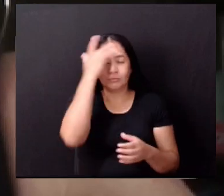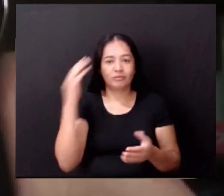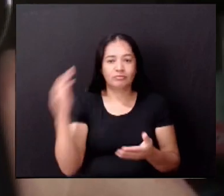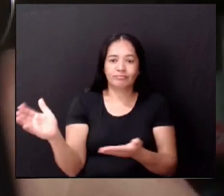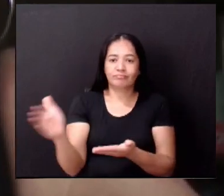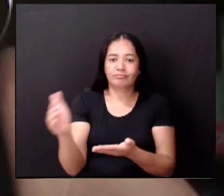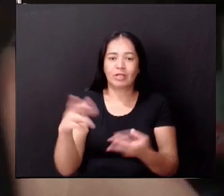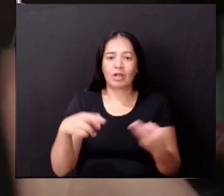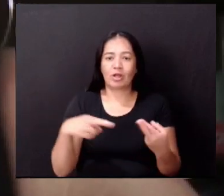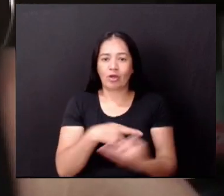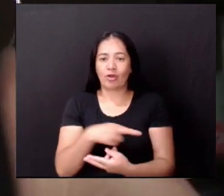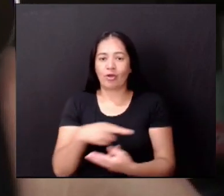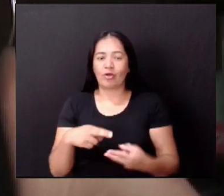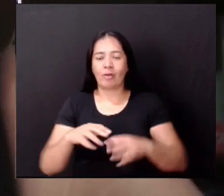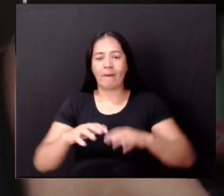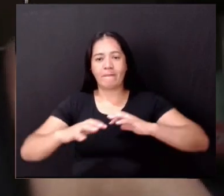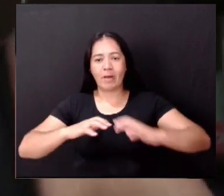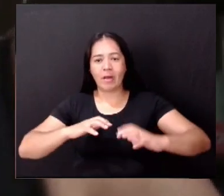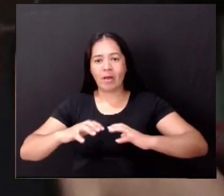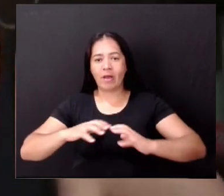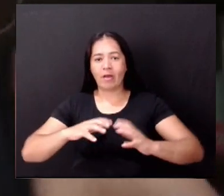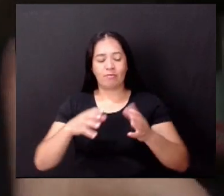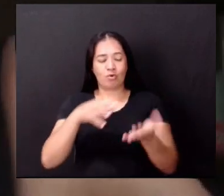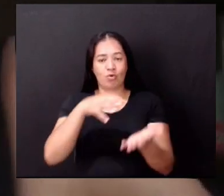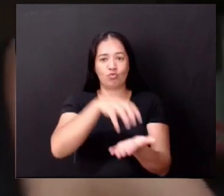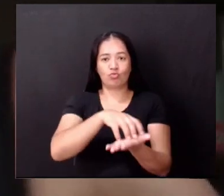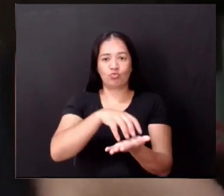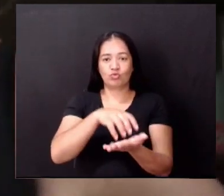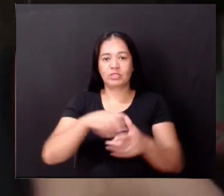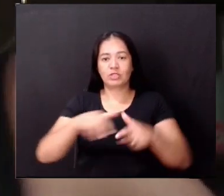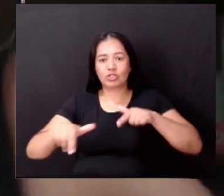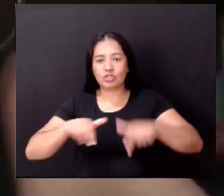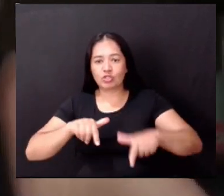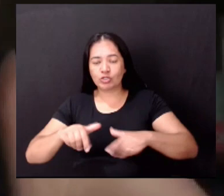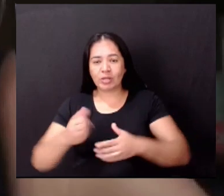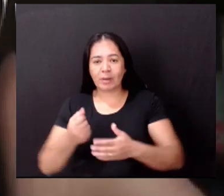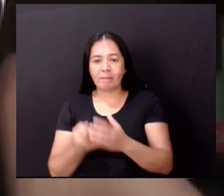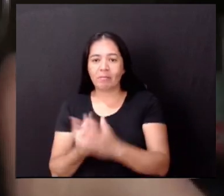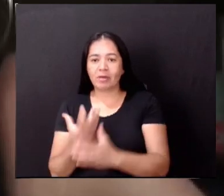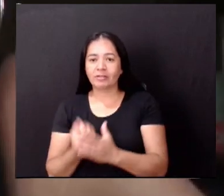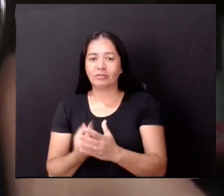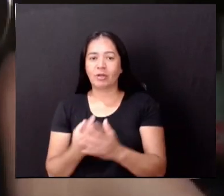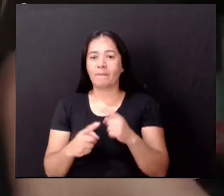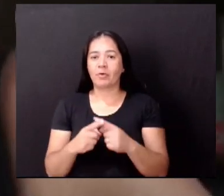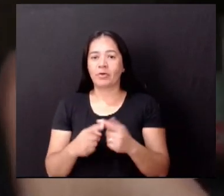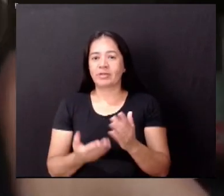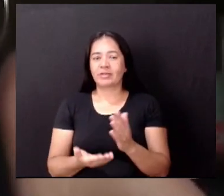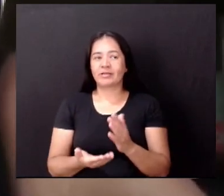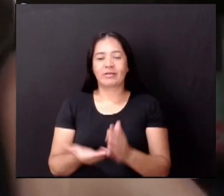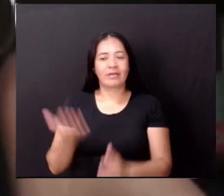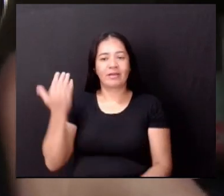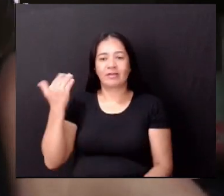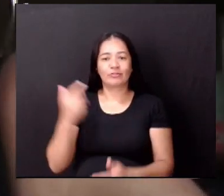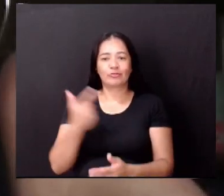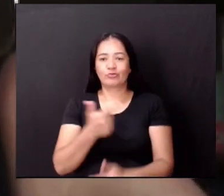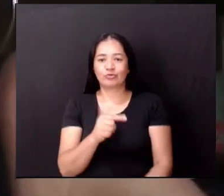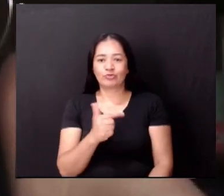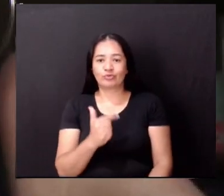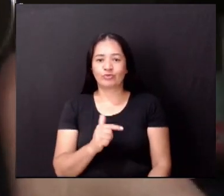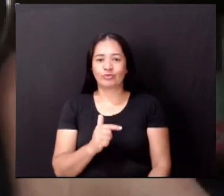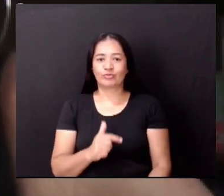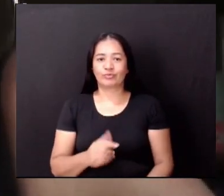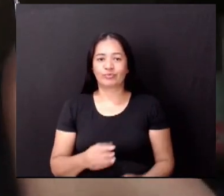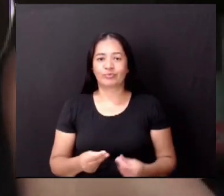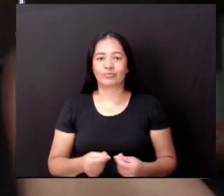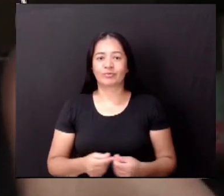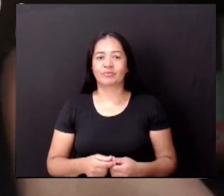cooperativas, que além de movimentar um segmento com geração de renda, onde antes não havia nada, né, para